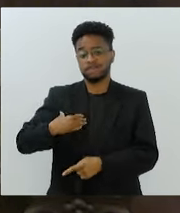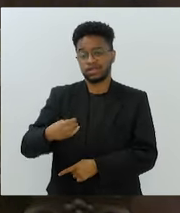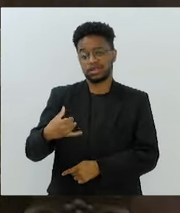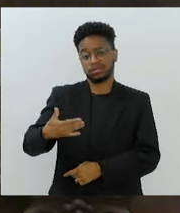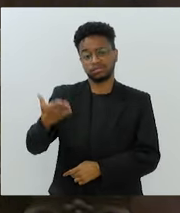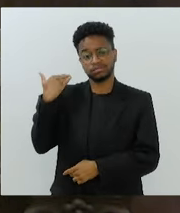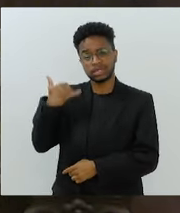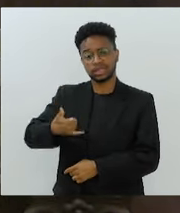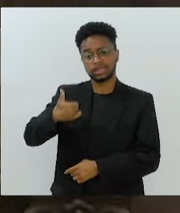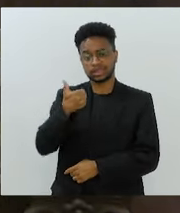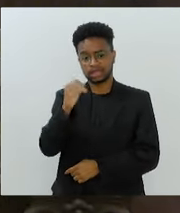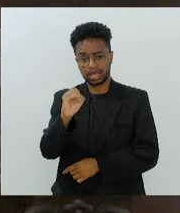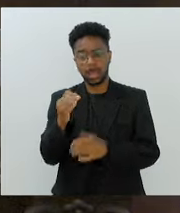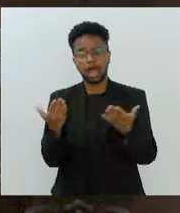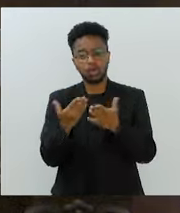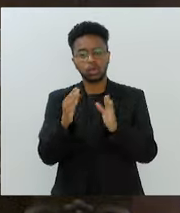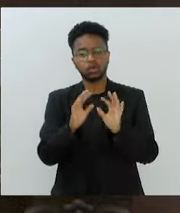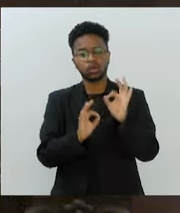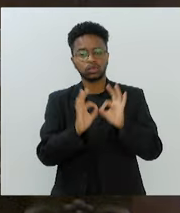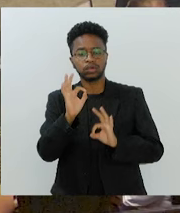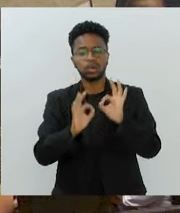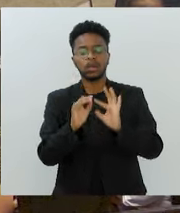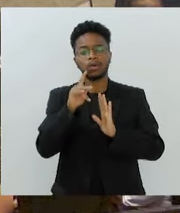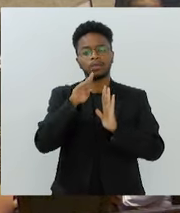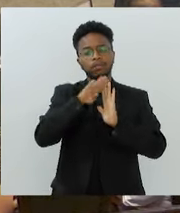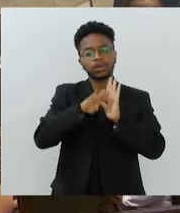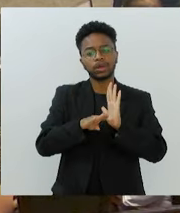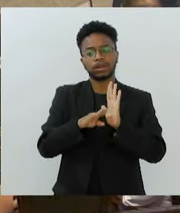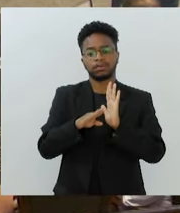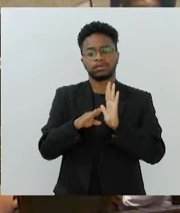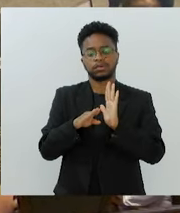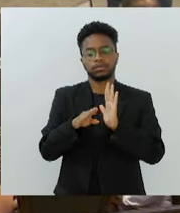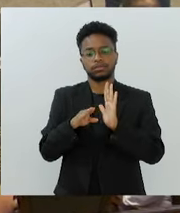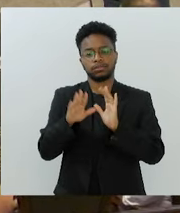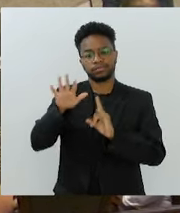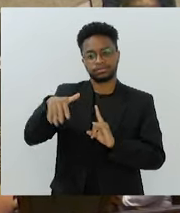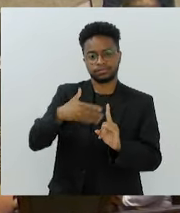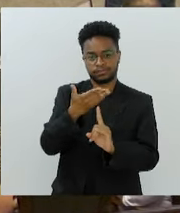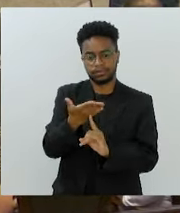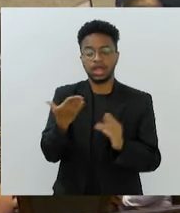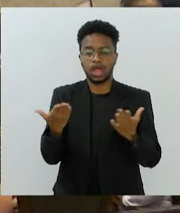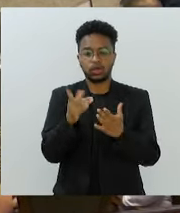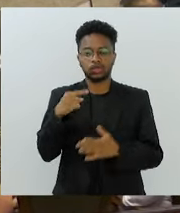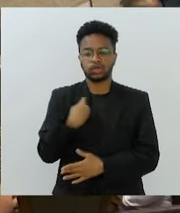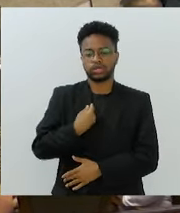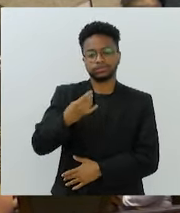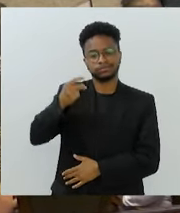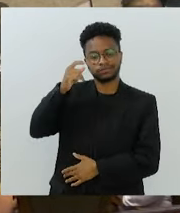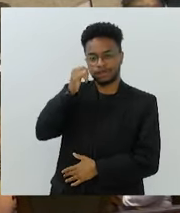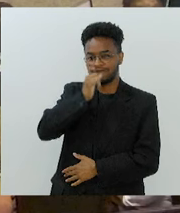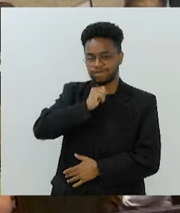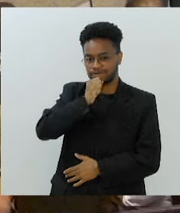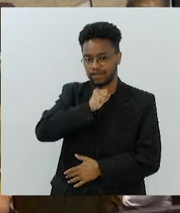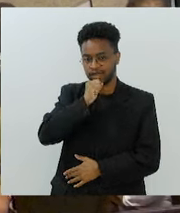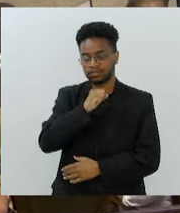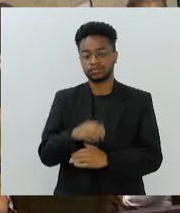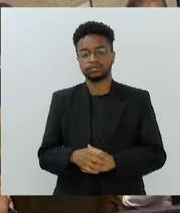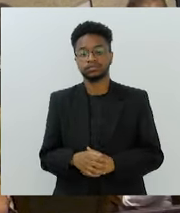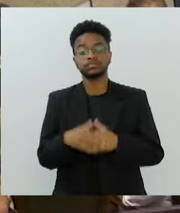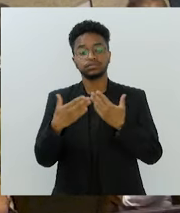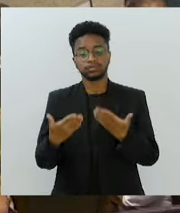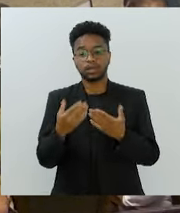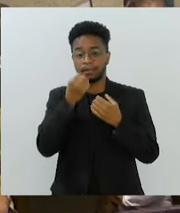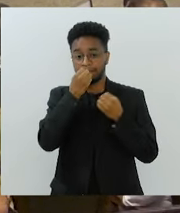dirigindo programas ambientais, então nós somos uns tiranossauros rex aqui dessa situação. Mário Moscatelli,